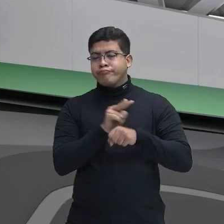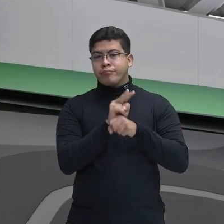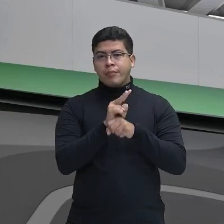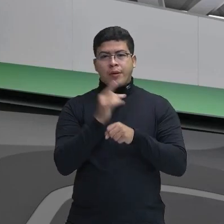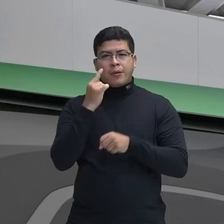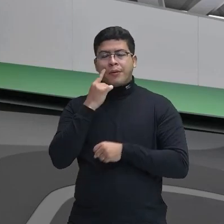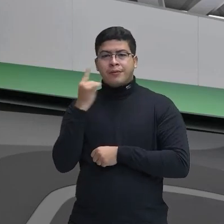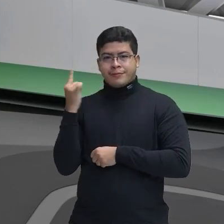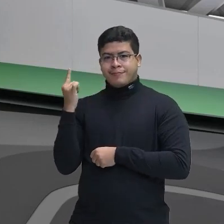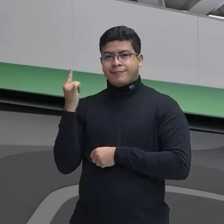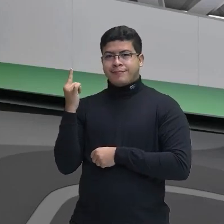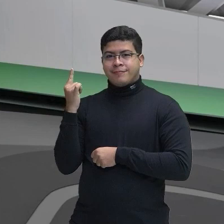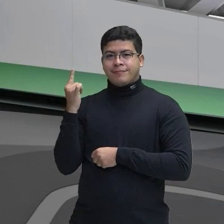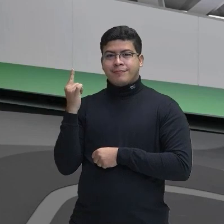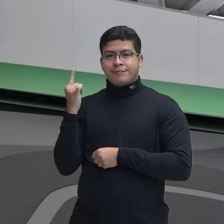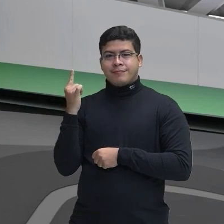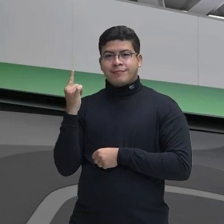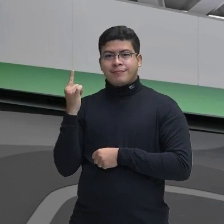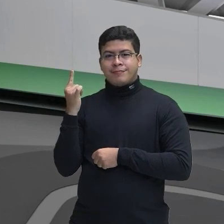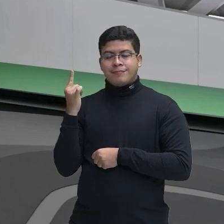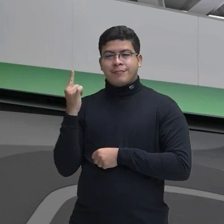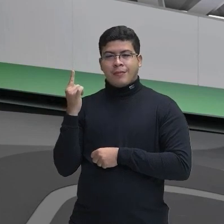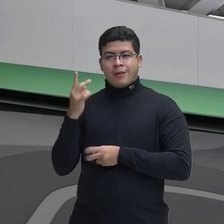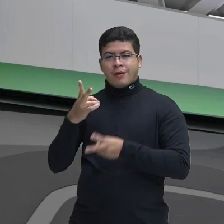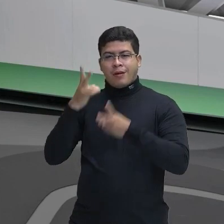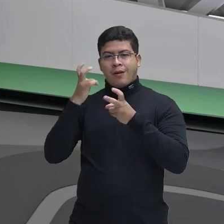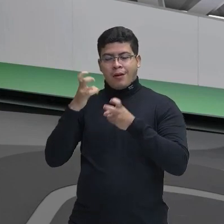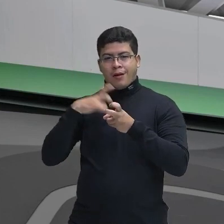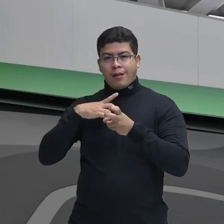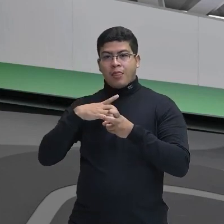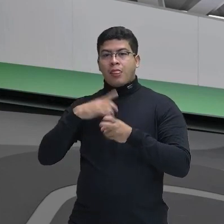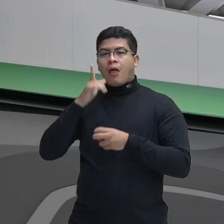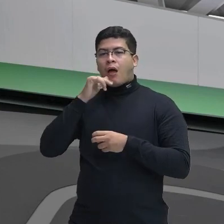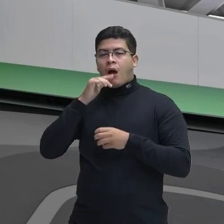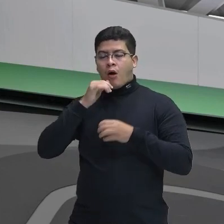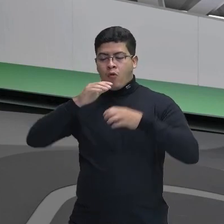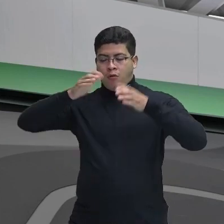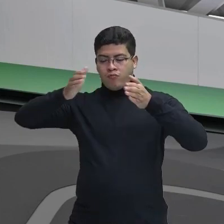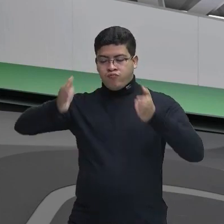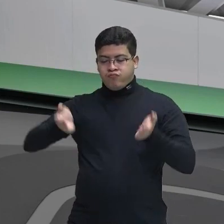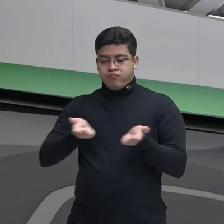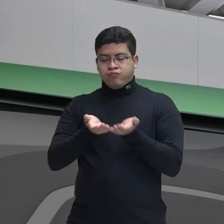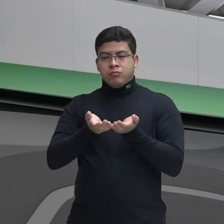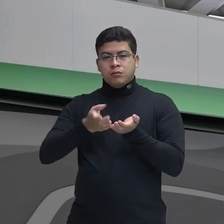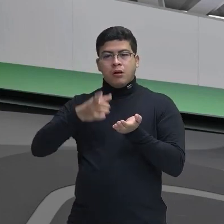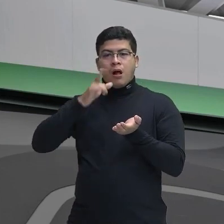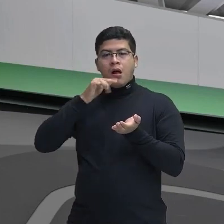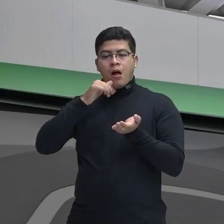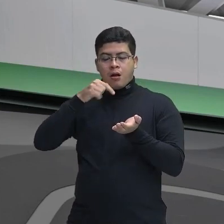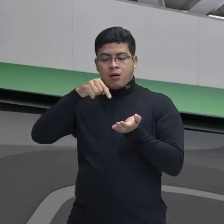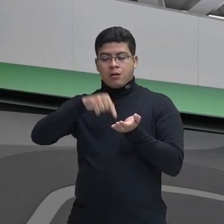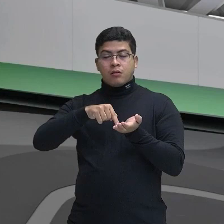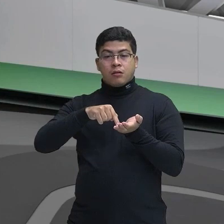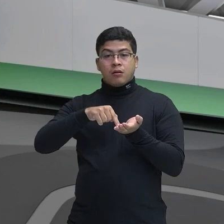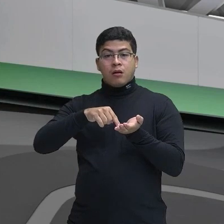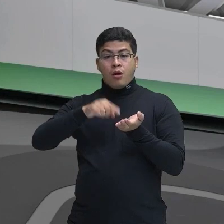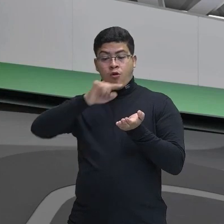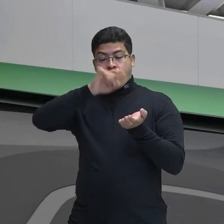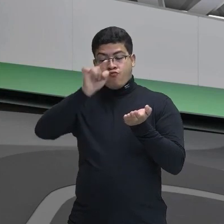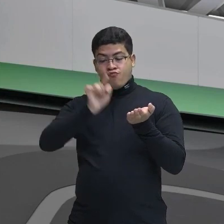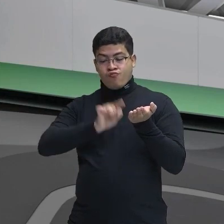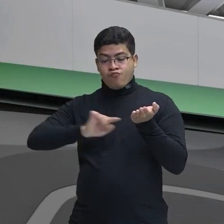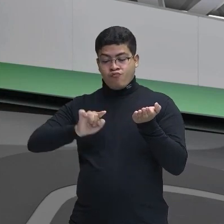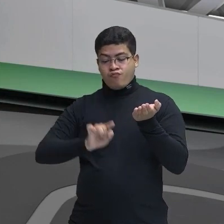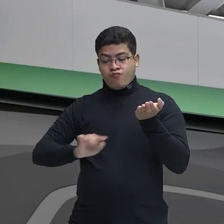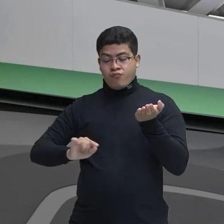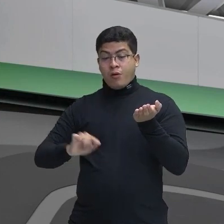na imagem, lá aí a gente consegue observar uma represa. Esse caminho que a água percorre até chegar